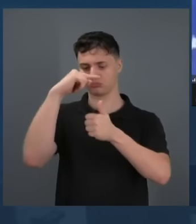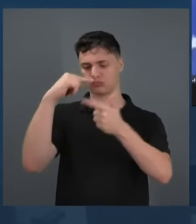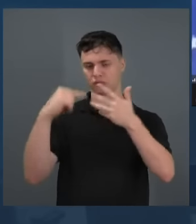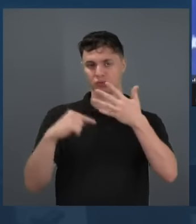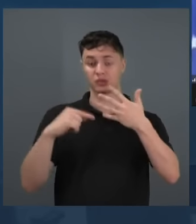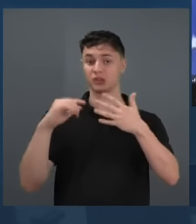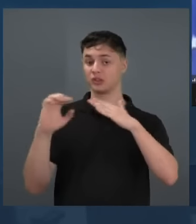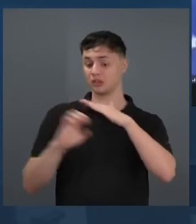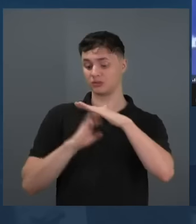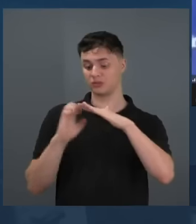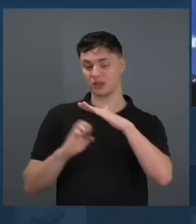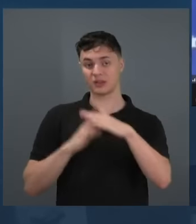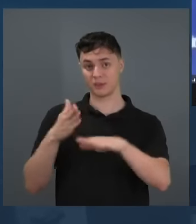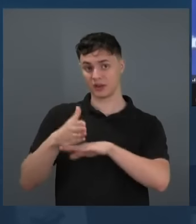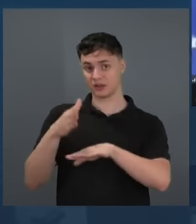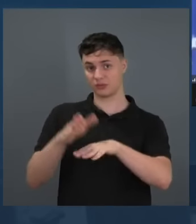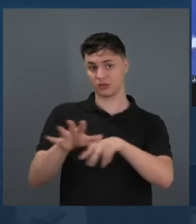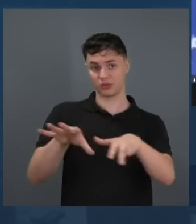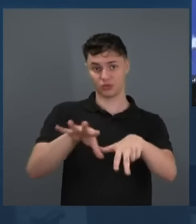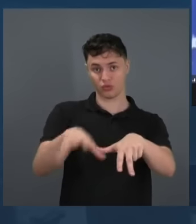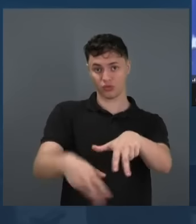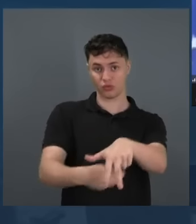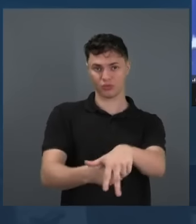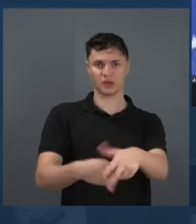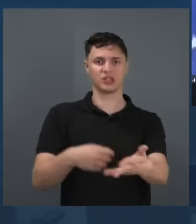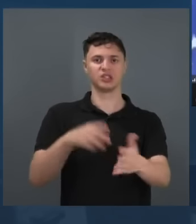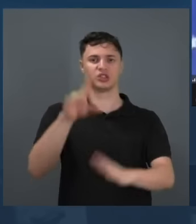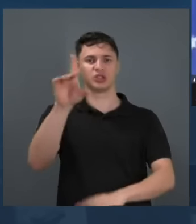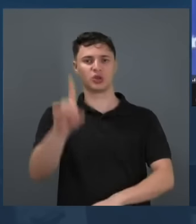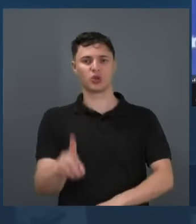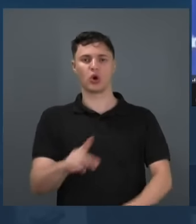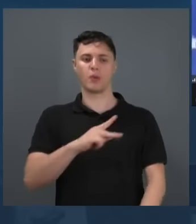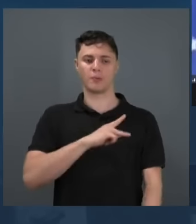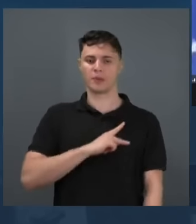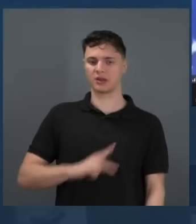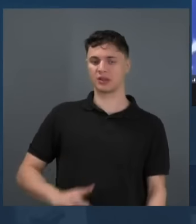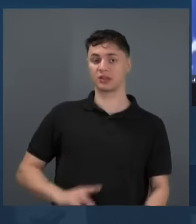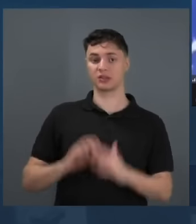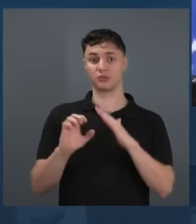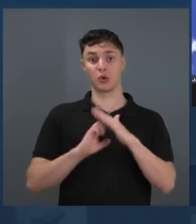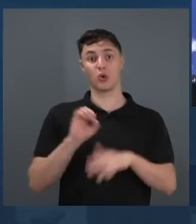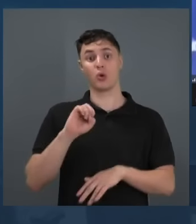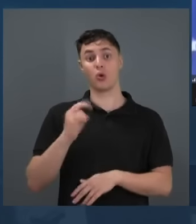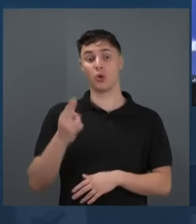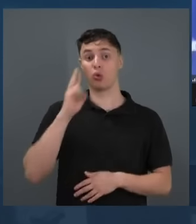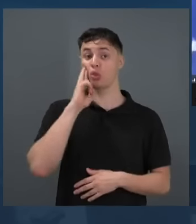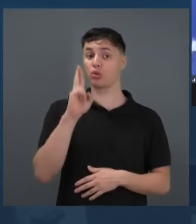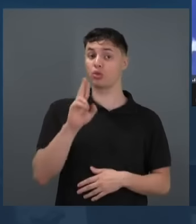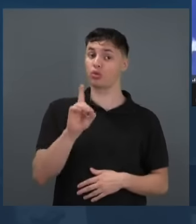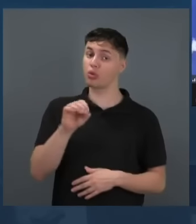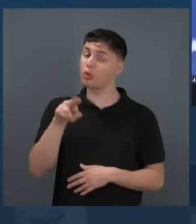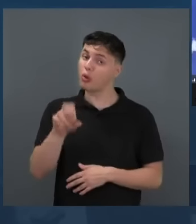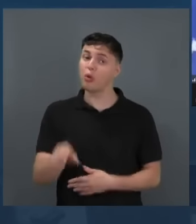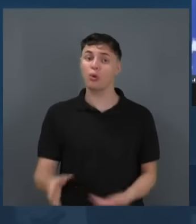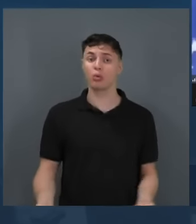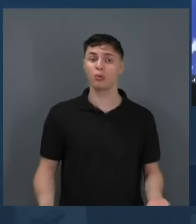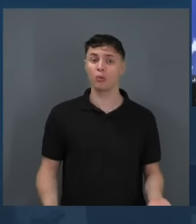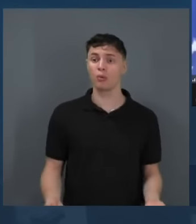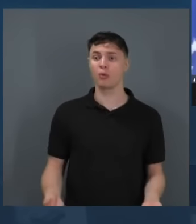empresas corruptoras, como diretores, presidentes ou mesmo os donos das